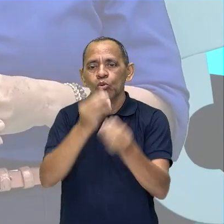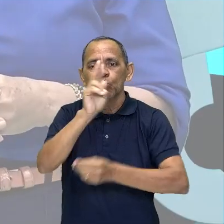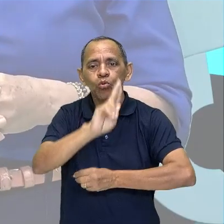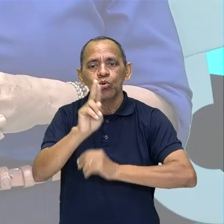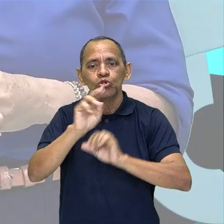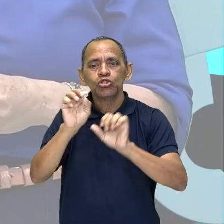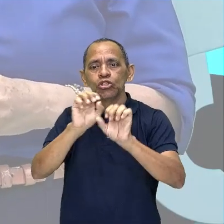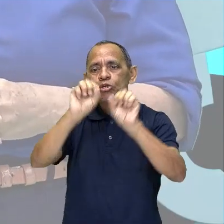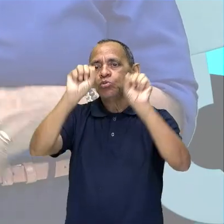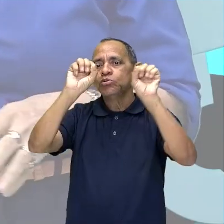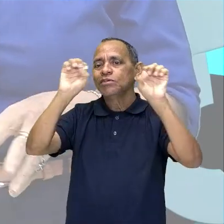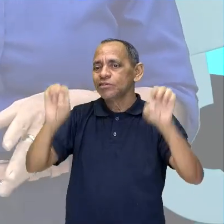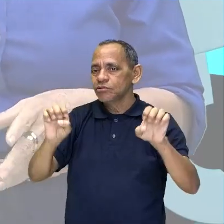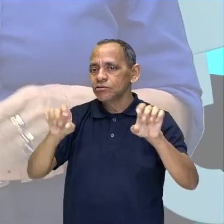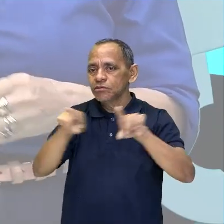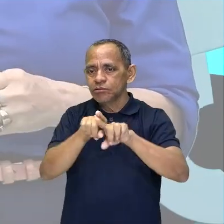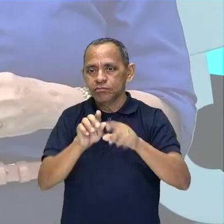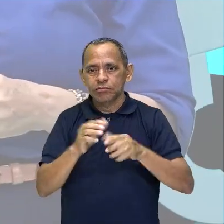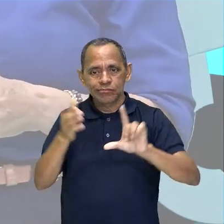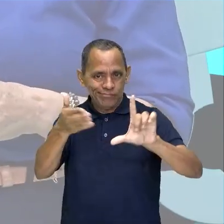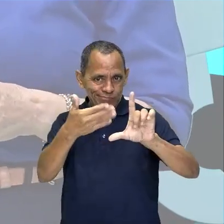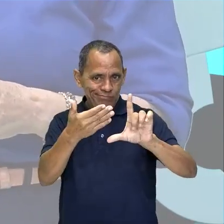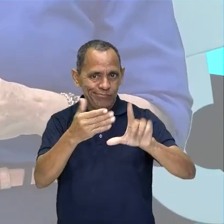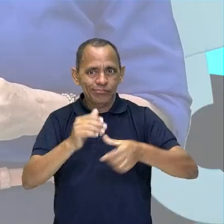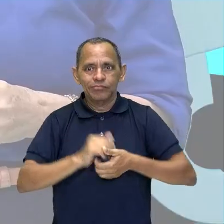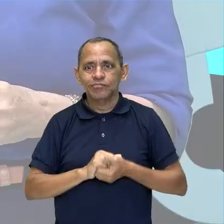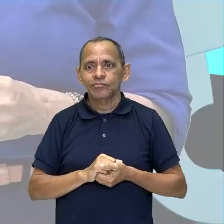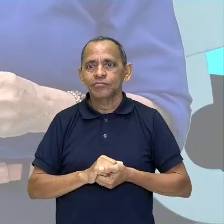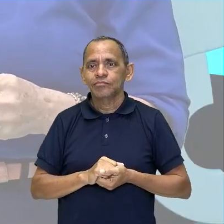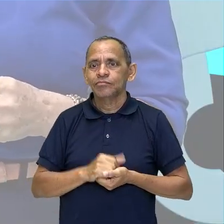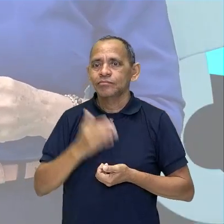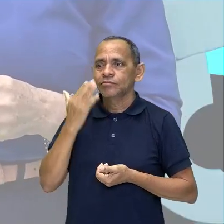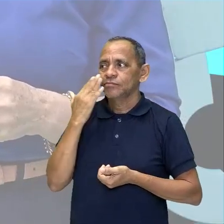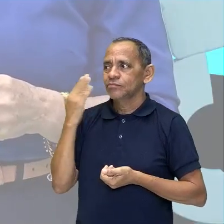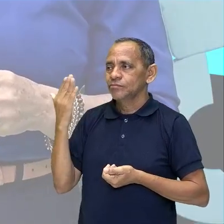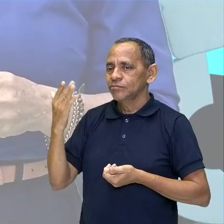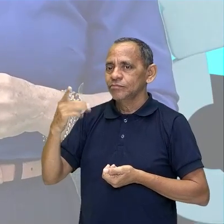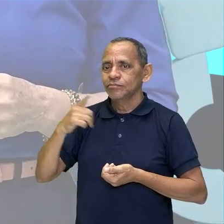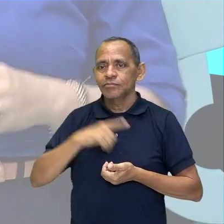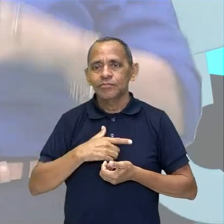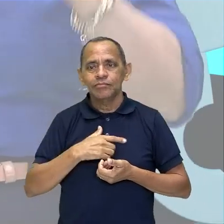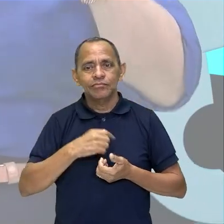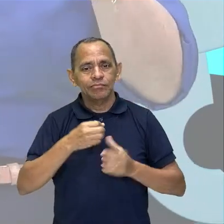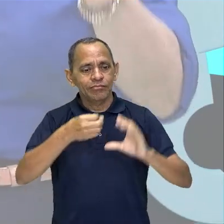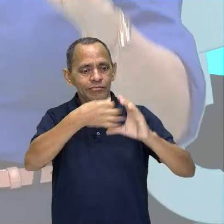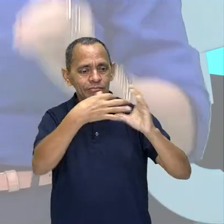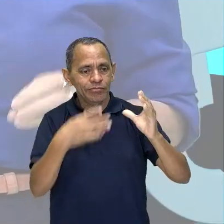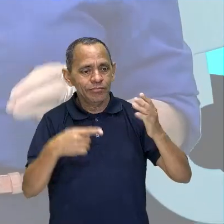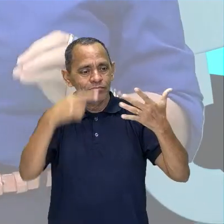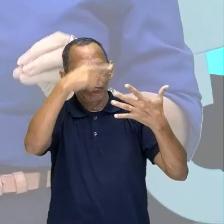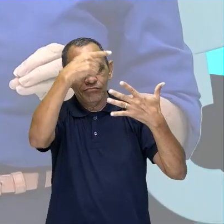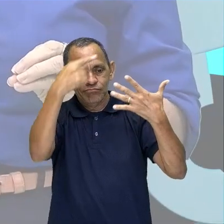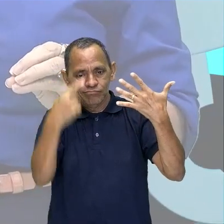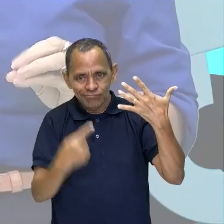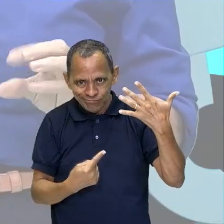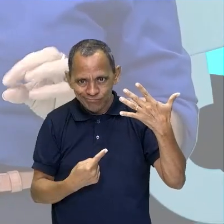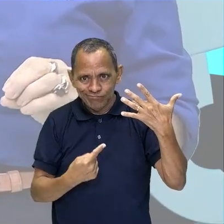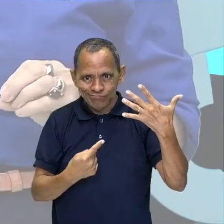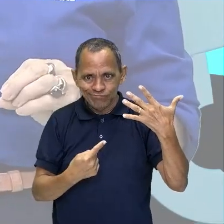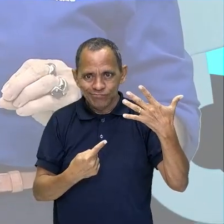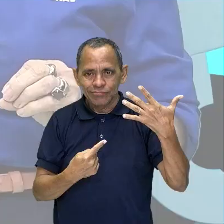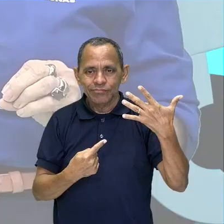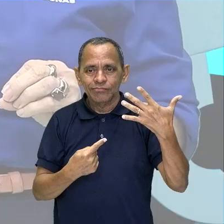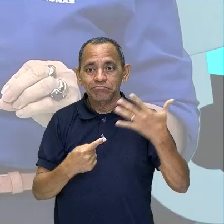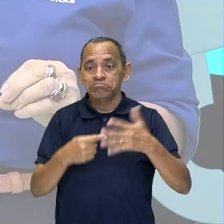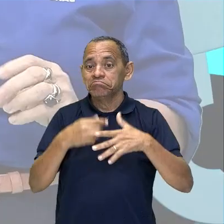das hipermídias. Então, nós temos aqui elementos de mídia. Isso constitui a estrutura. Quais são